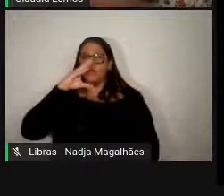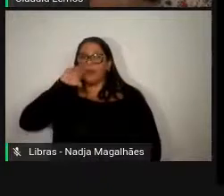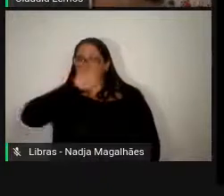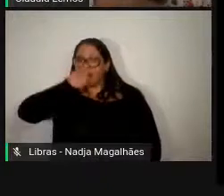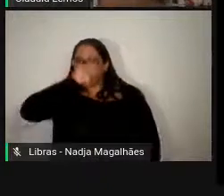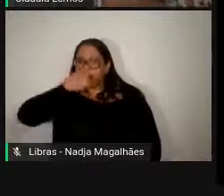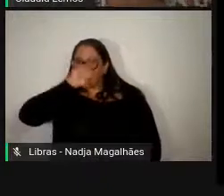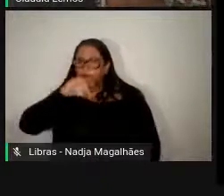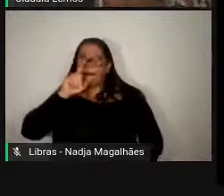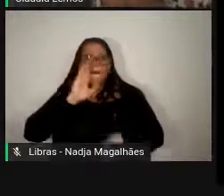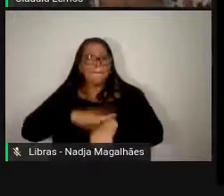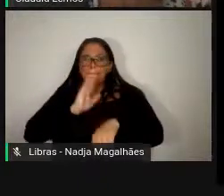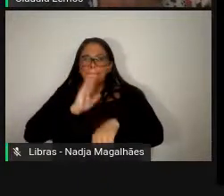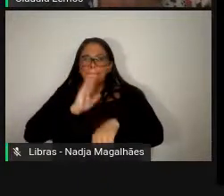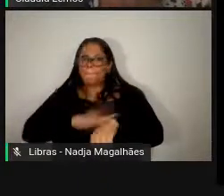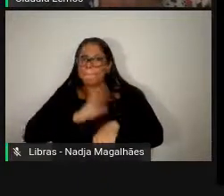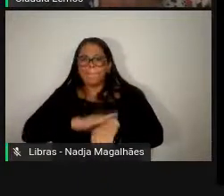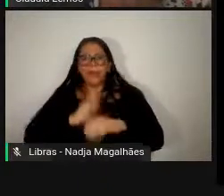permite, né,